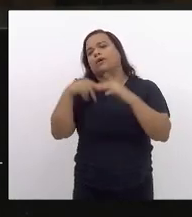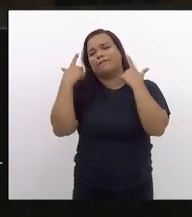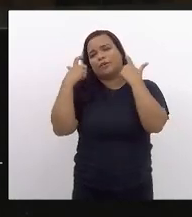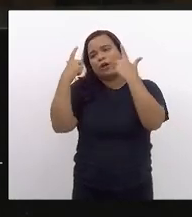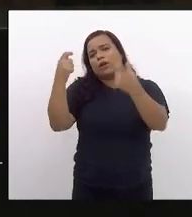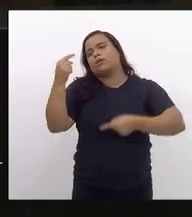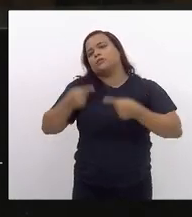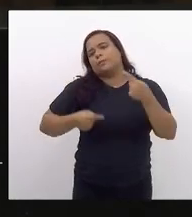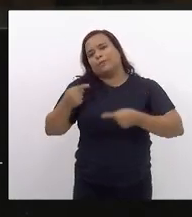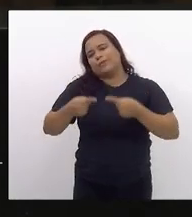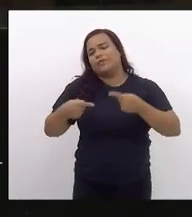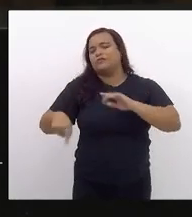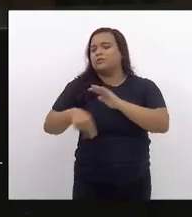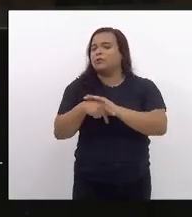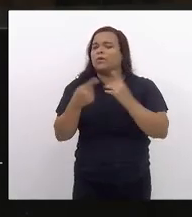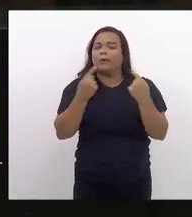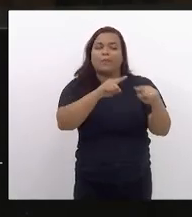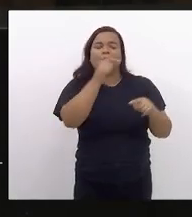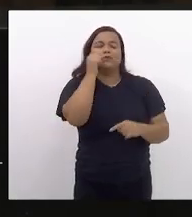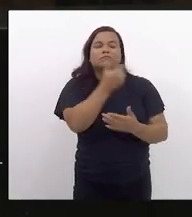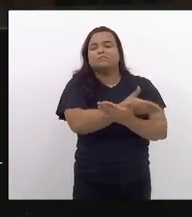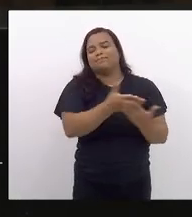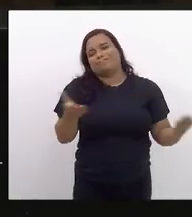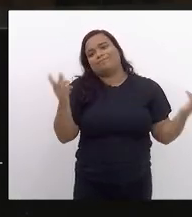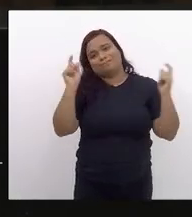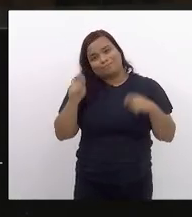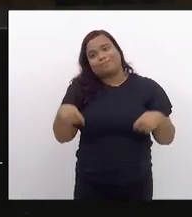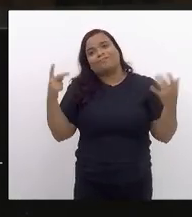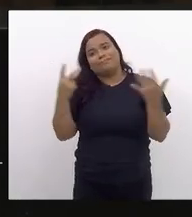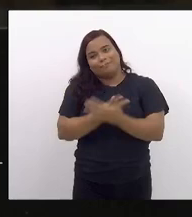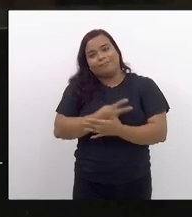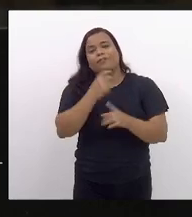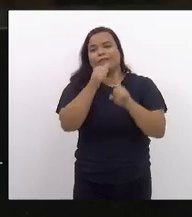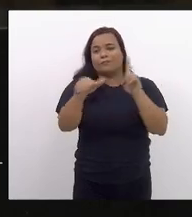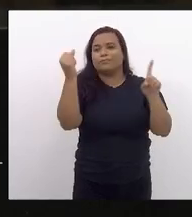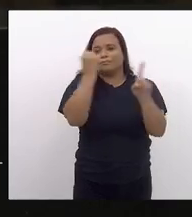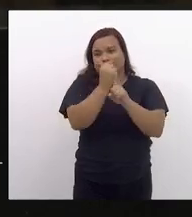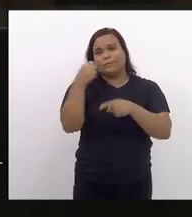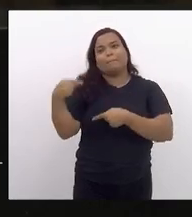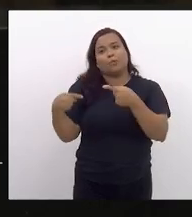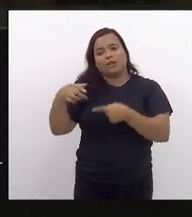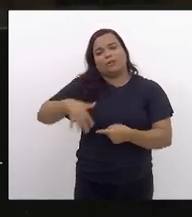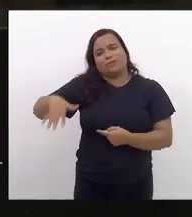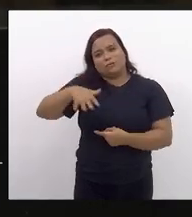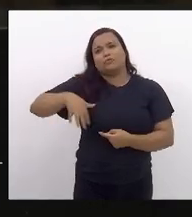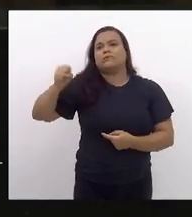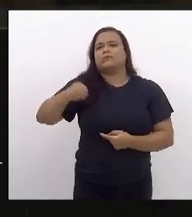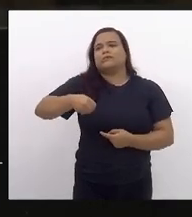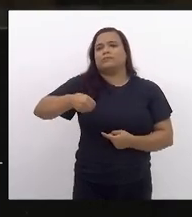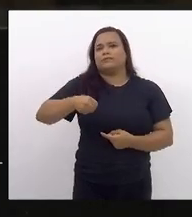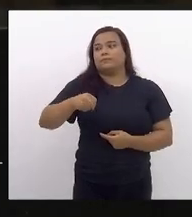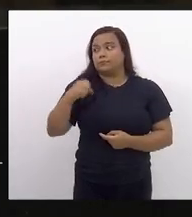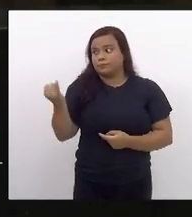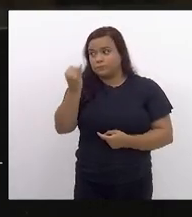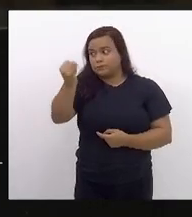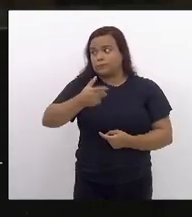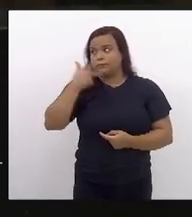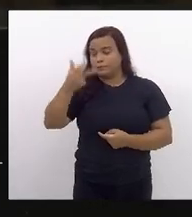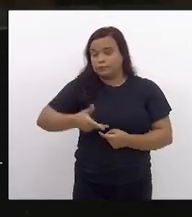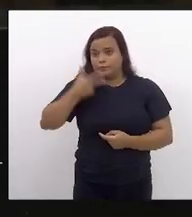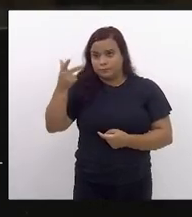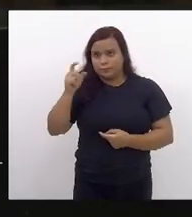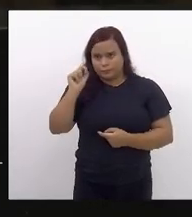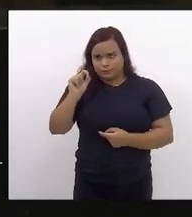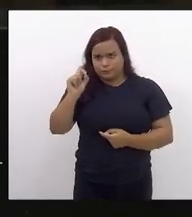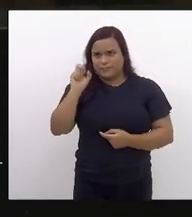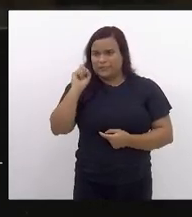contra as mulheres. Podem ocorrer exatamente um feminicídio político. E, nesse sentido, é importante dizer também que,